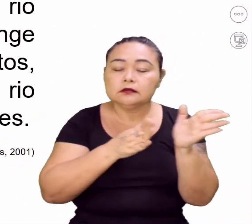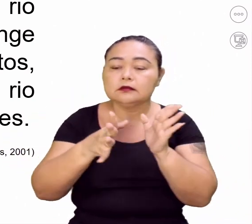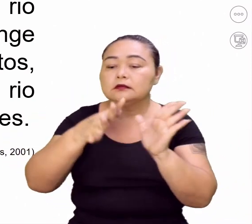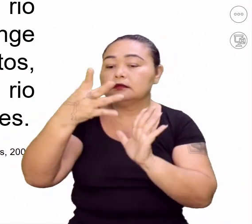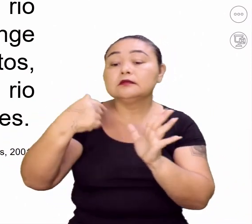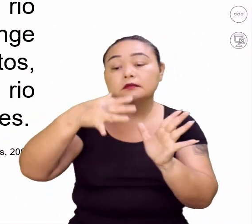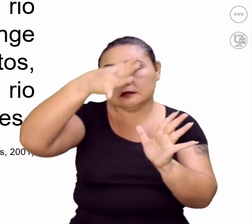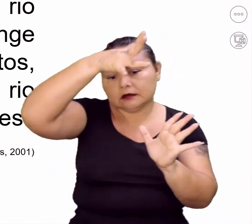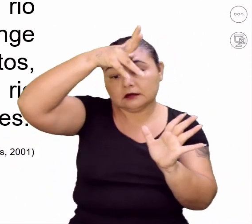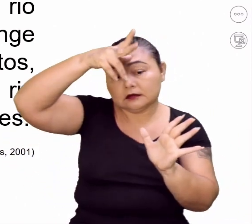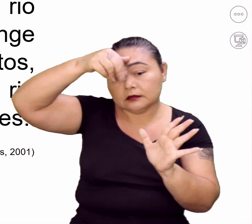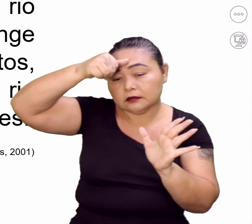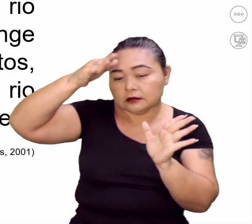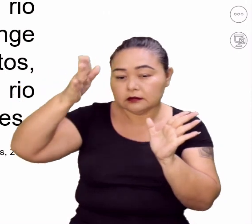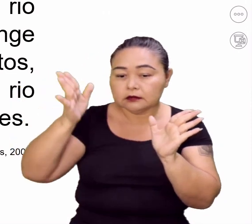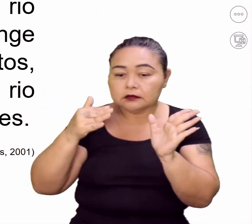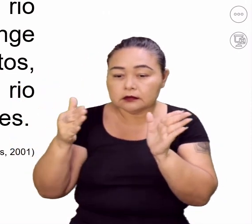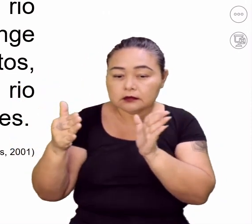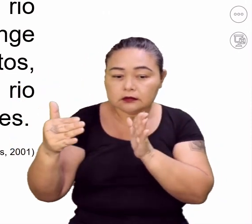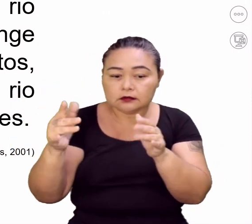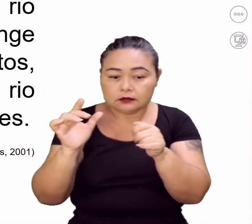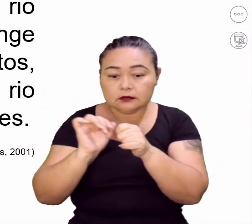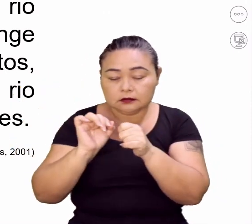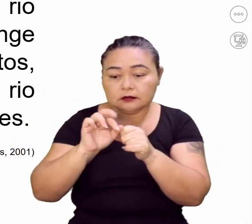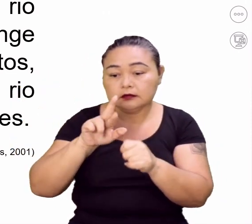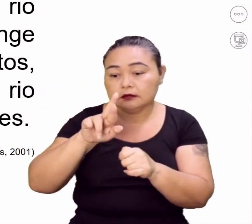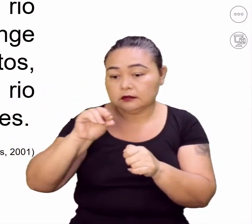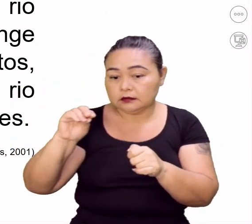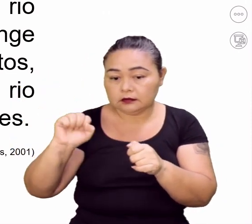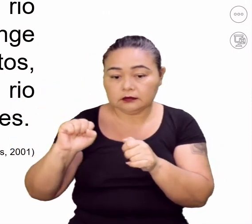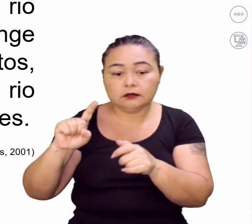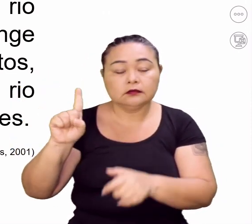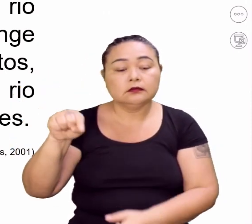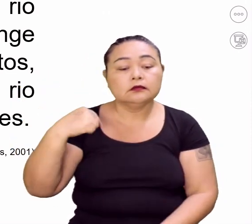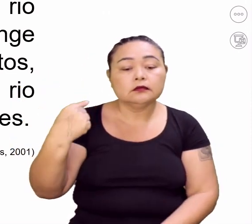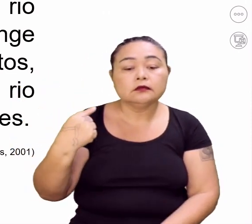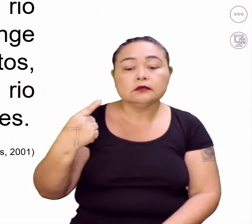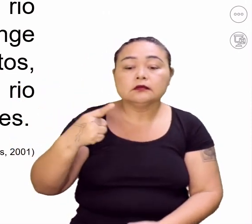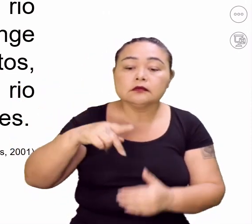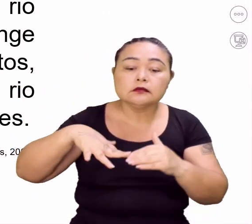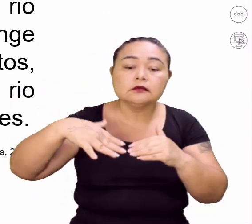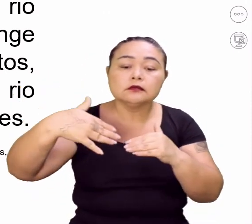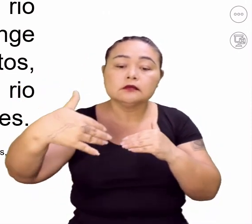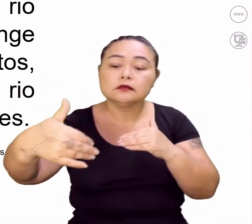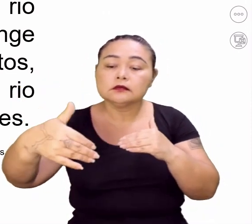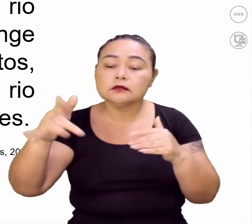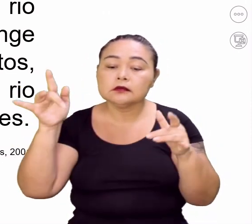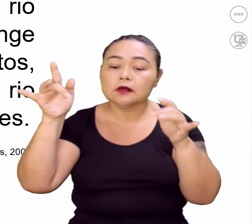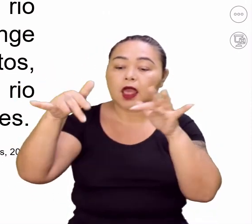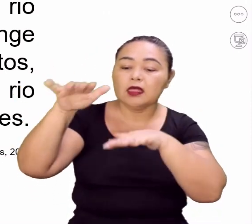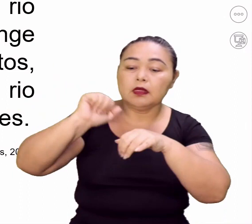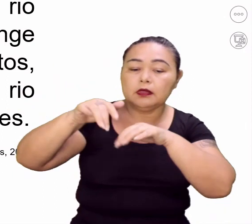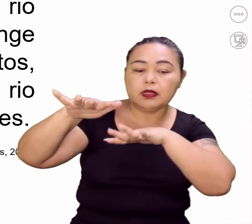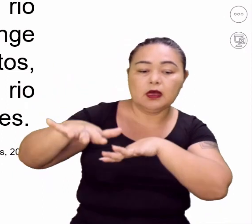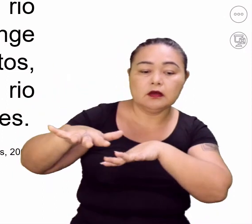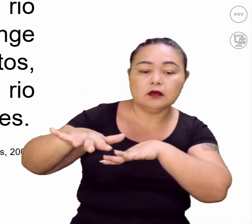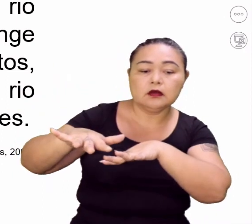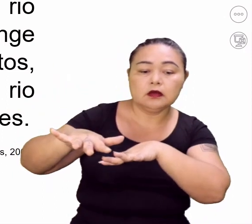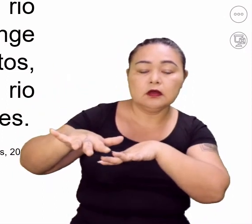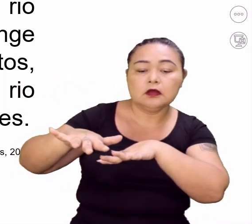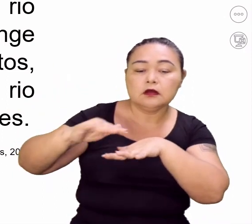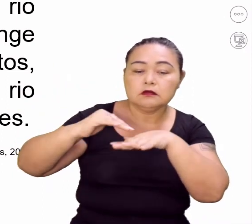Amazonas ficou bastante reduzida com a de Ross, né? Pois abrange somente áreas de deposição de sedimento, ou